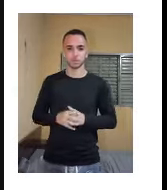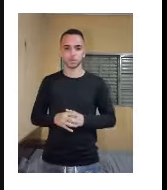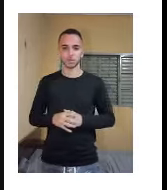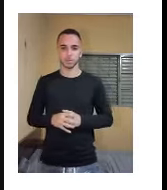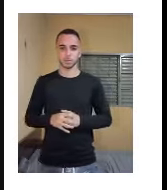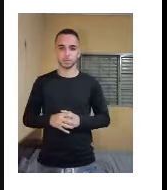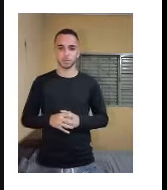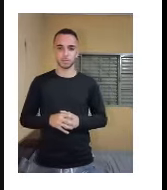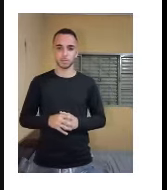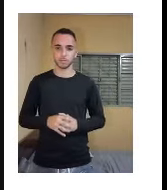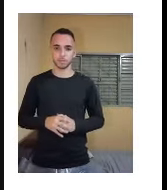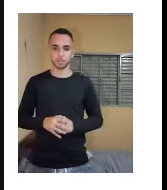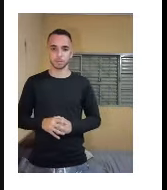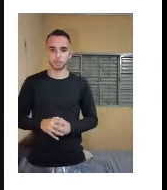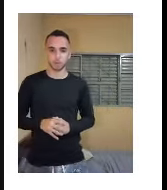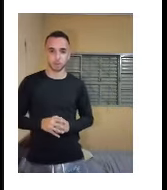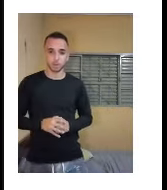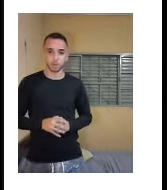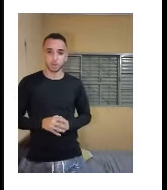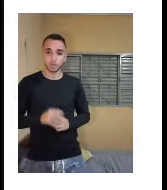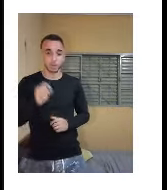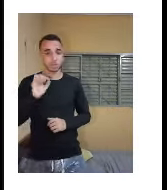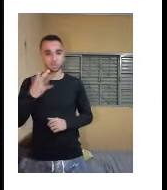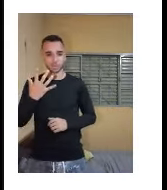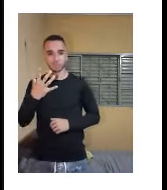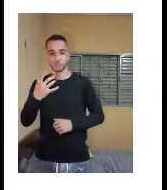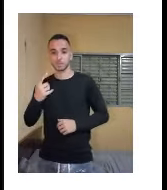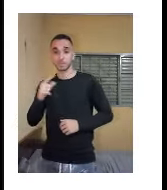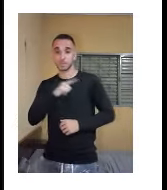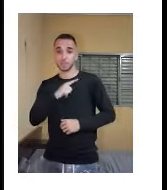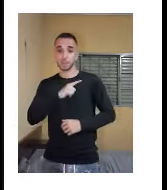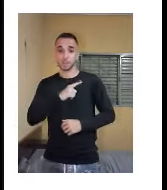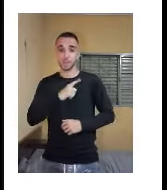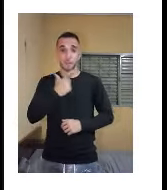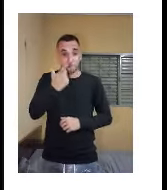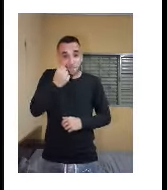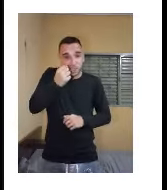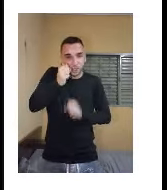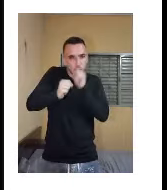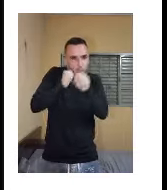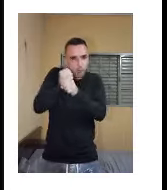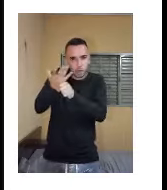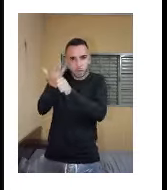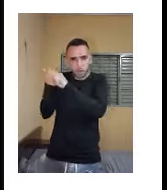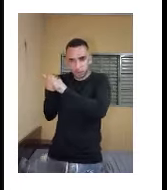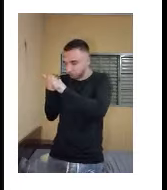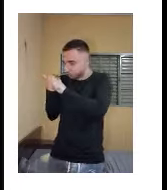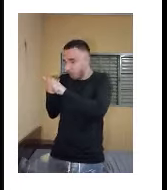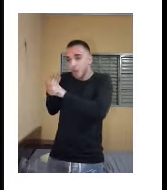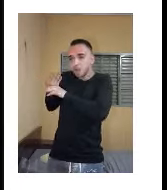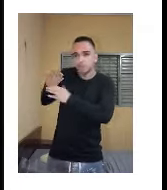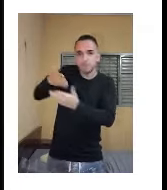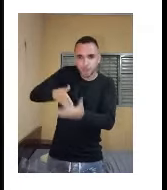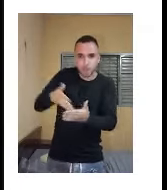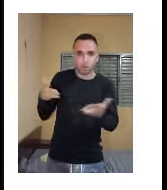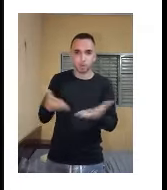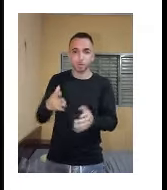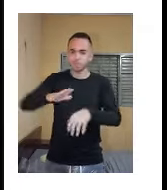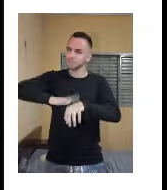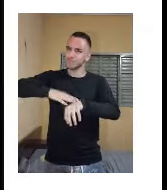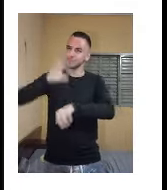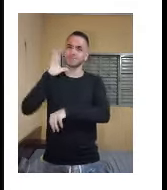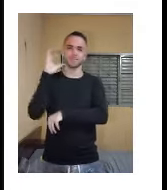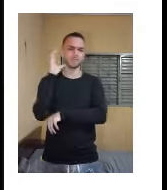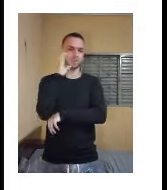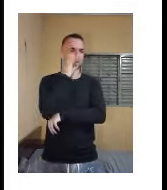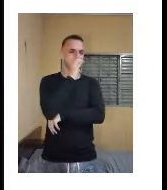né, dos últimos 20 anos, 19 anos foram realmente os mais quentes já registrados e ocorreram desde